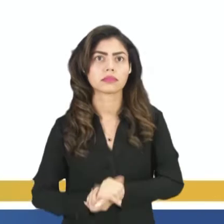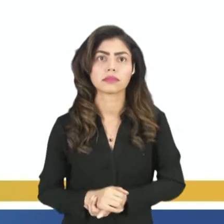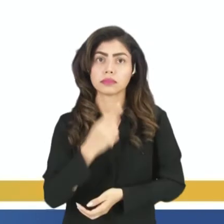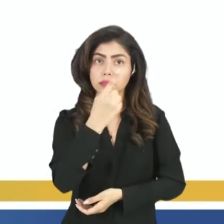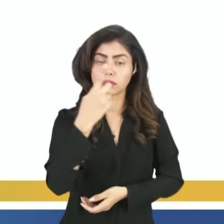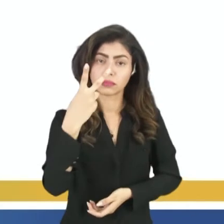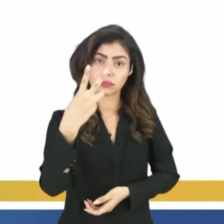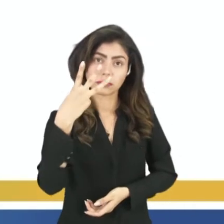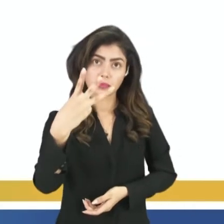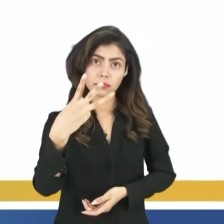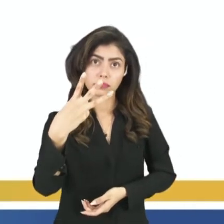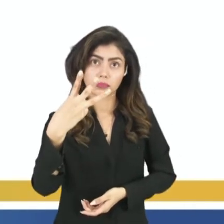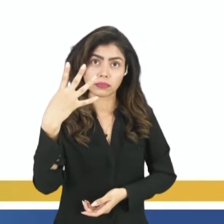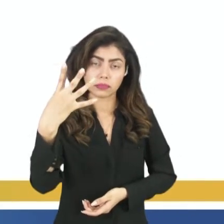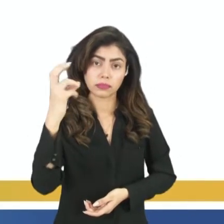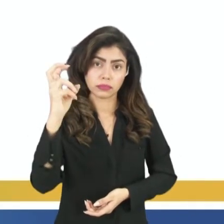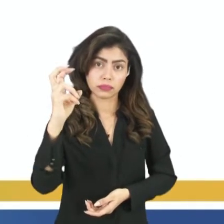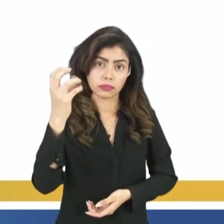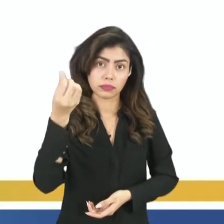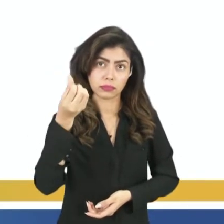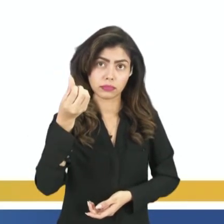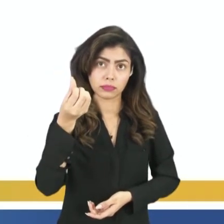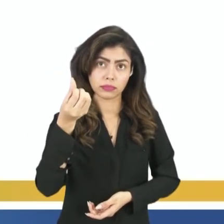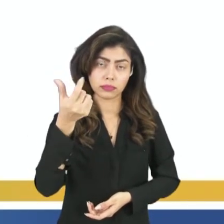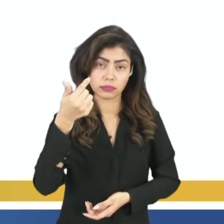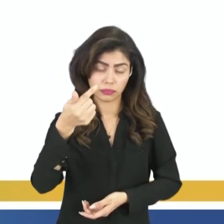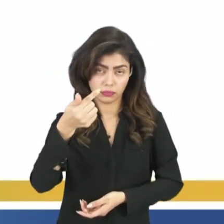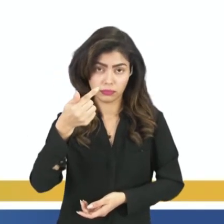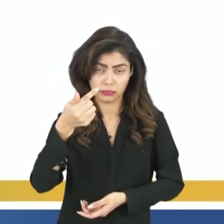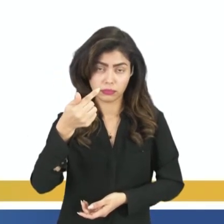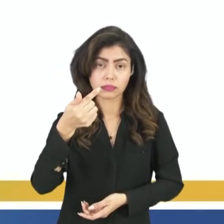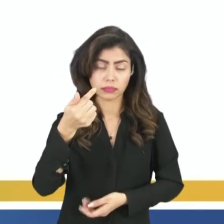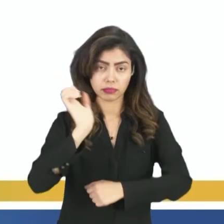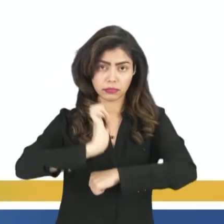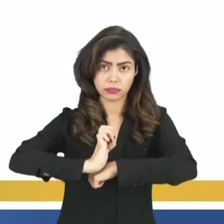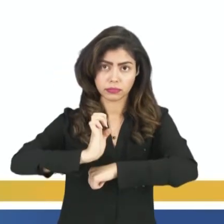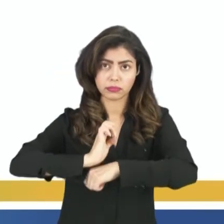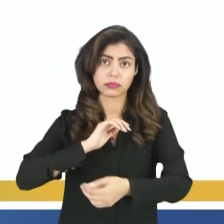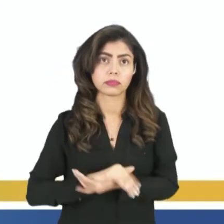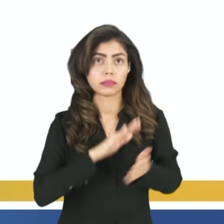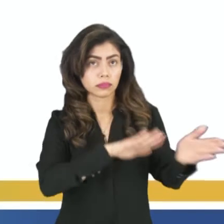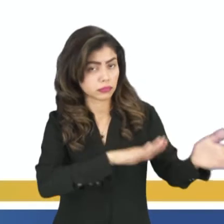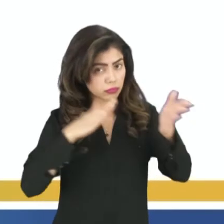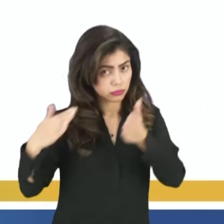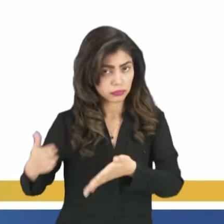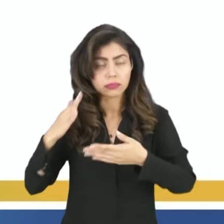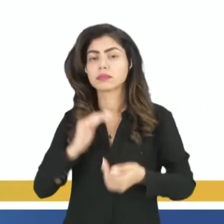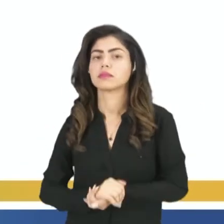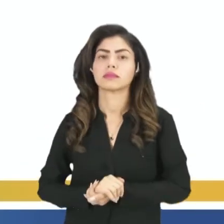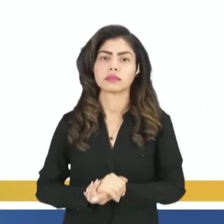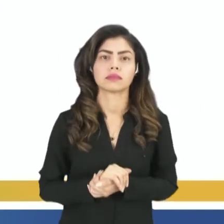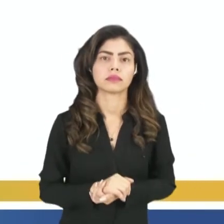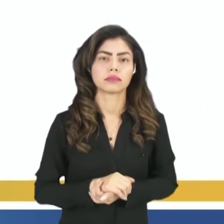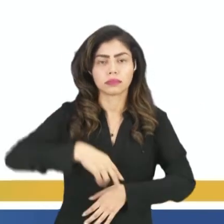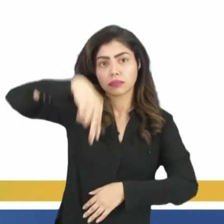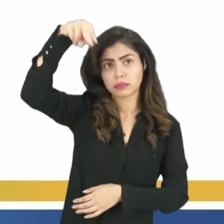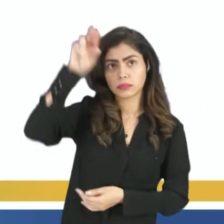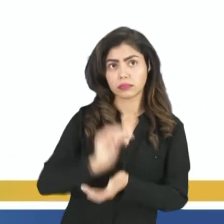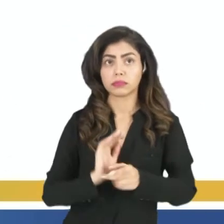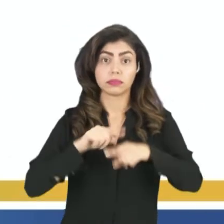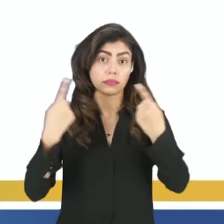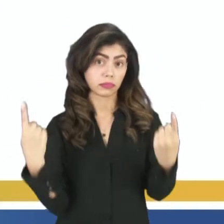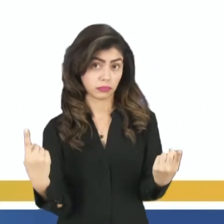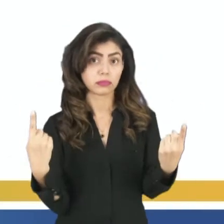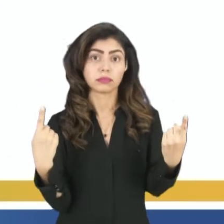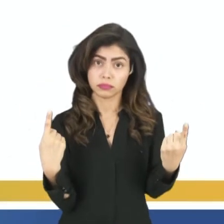1, 2, 3, 4, 5, 6, 7 estados que fazem parte da região norte. Porém,